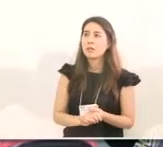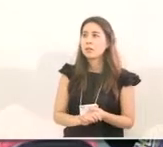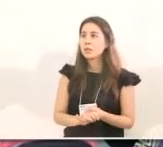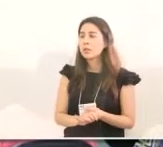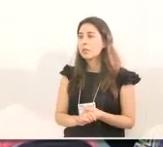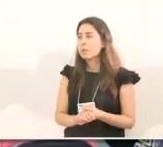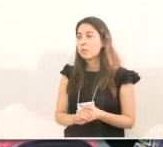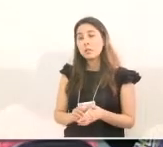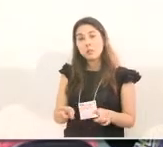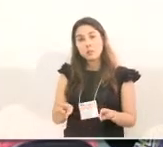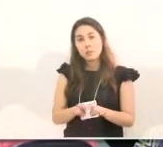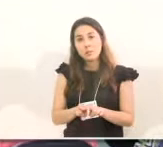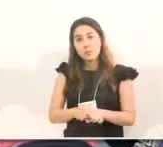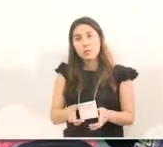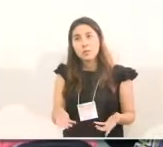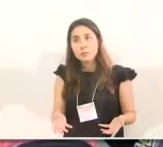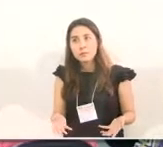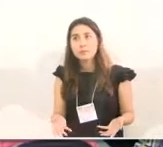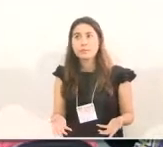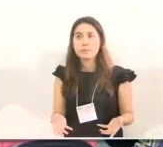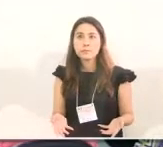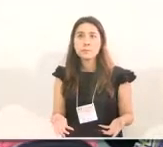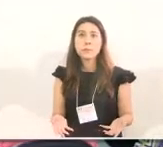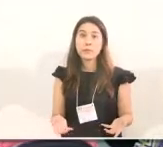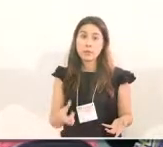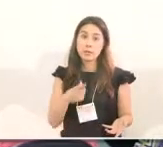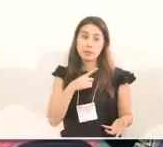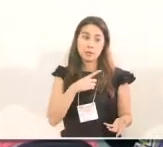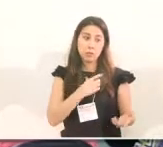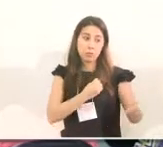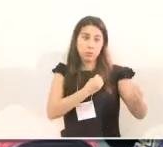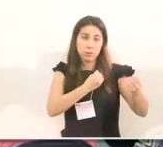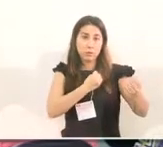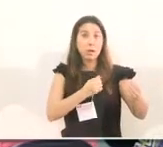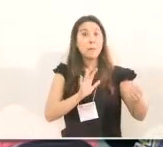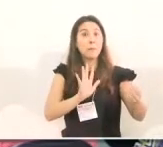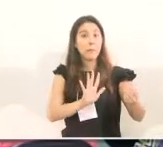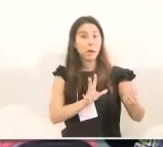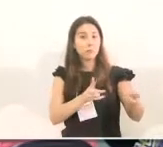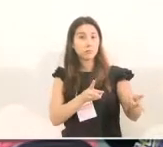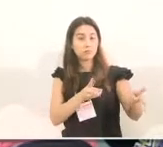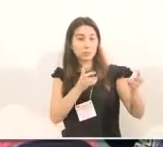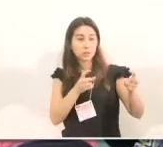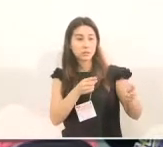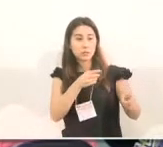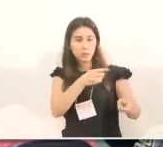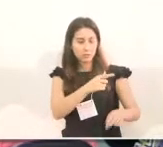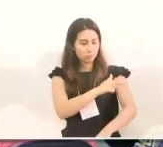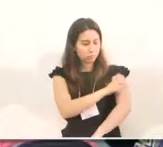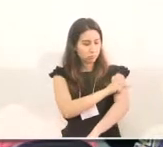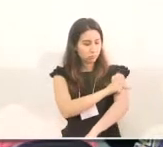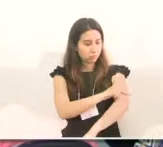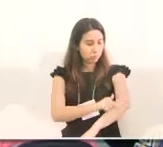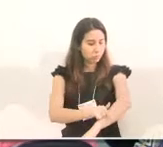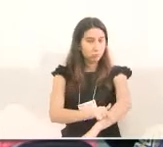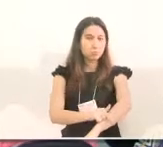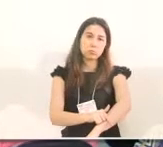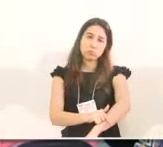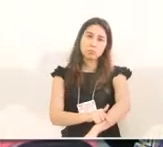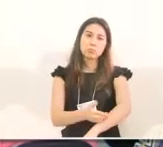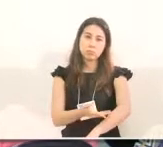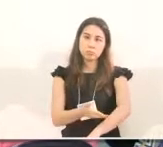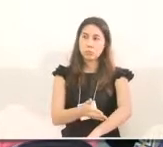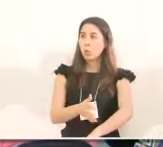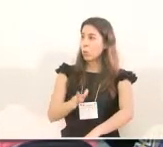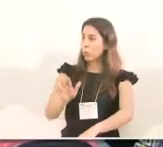homem que embora todo o poder da época a gente percebia nele também é um homem respeitoso para com